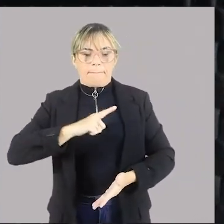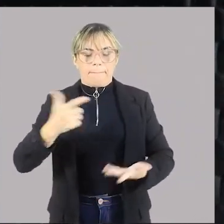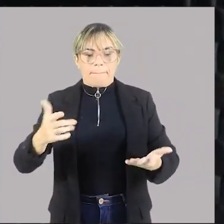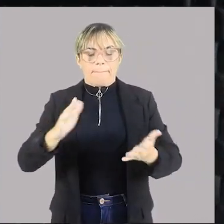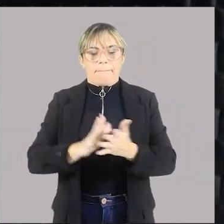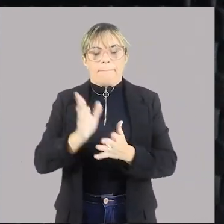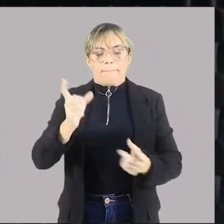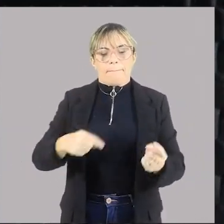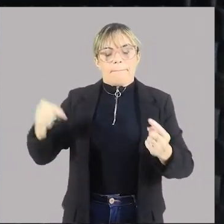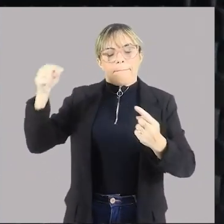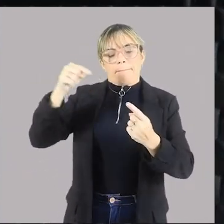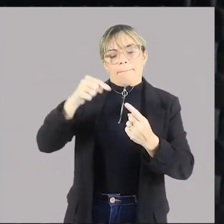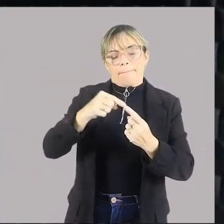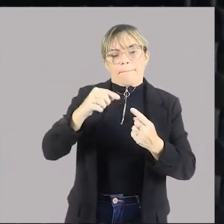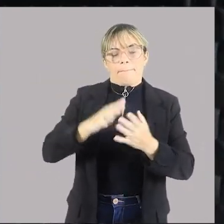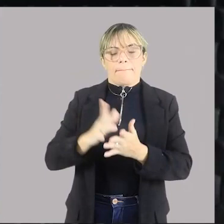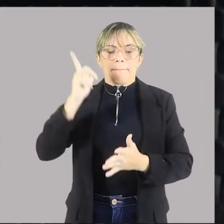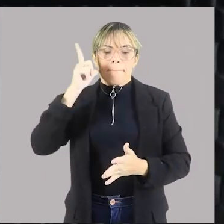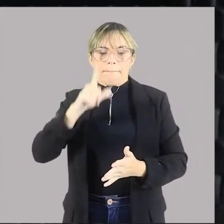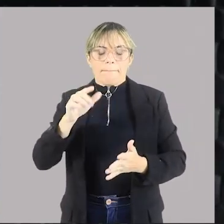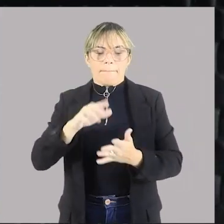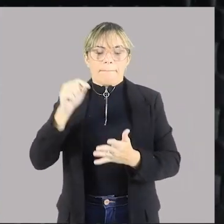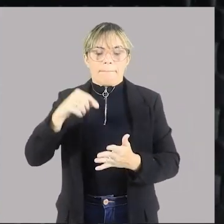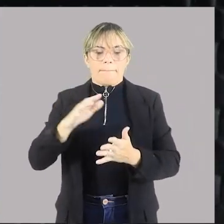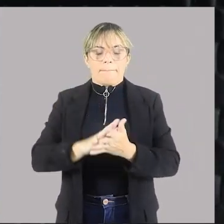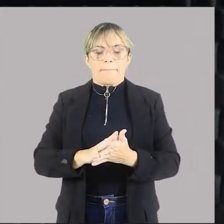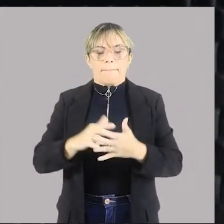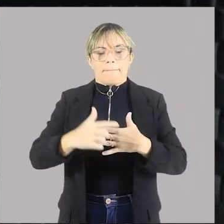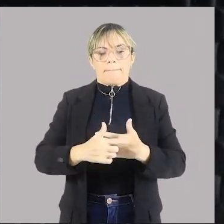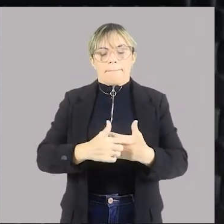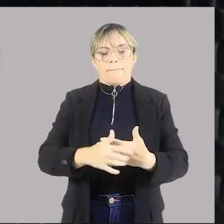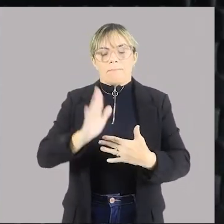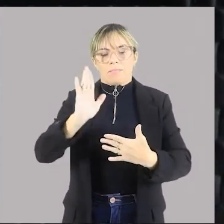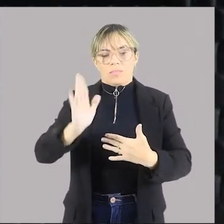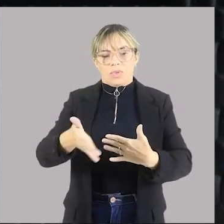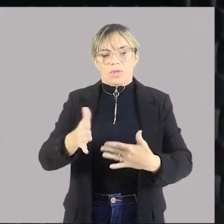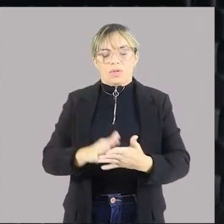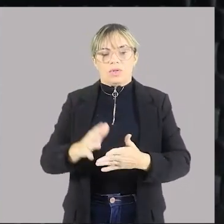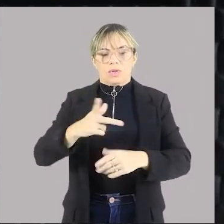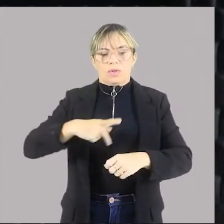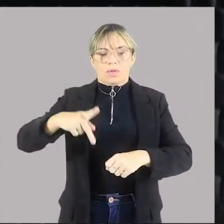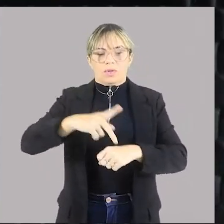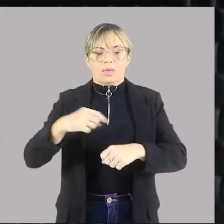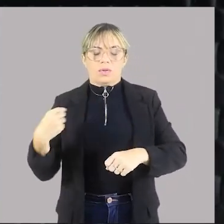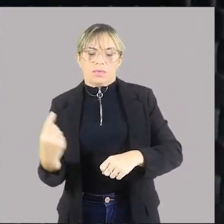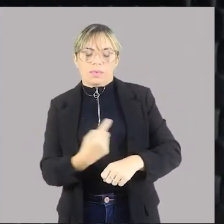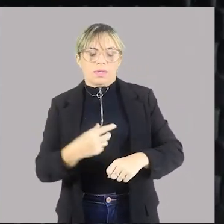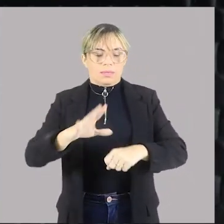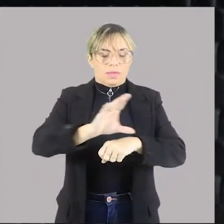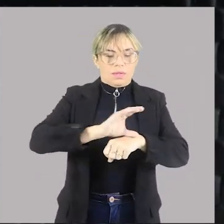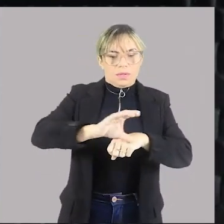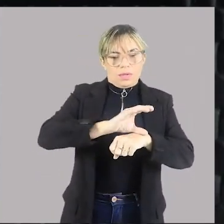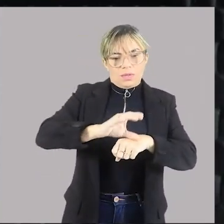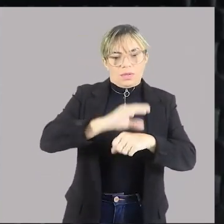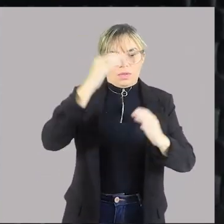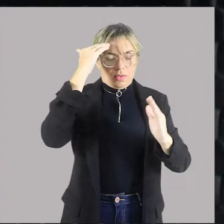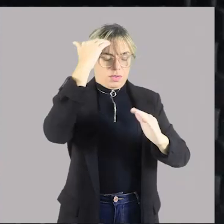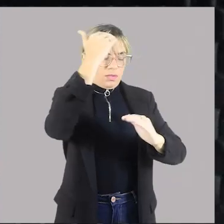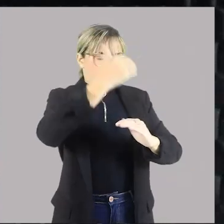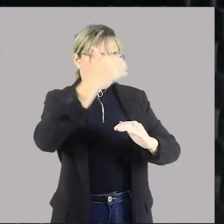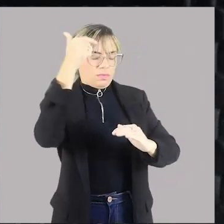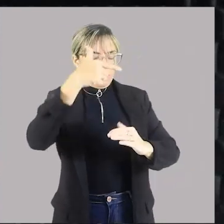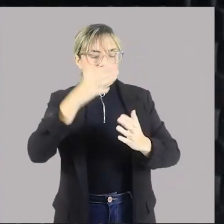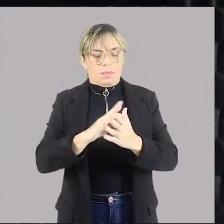como objetivo, alcançar os fins já determinados pelo Estado na sua Constituição. Para isso,